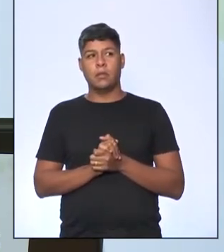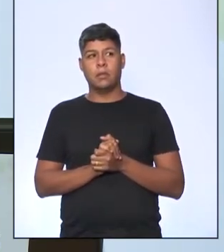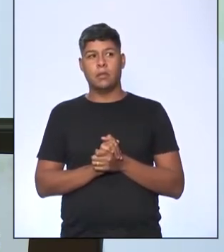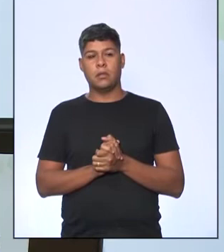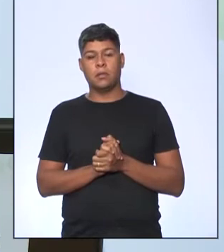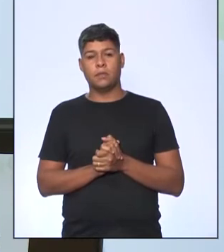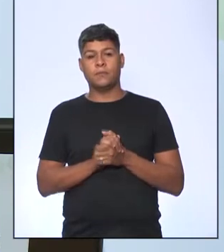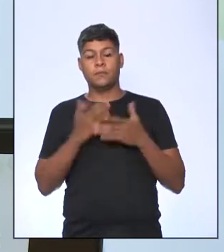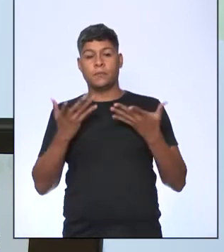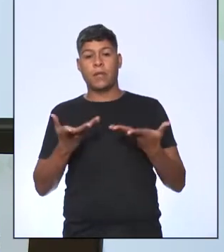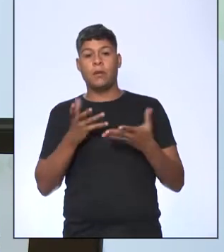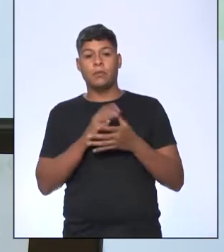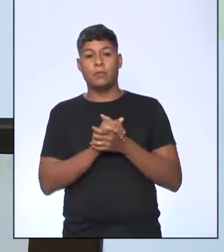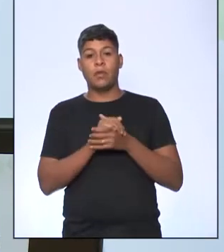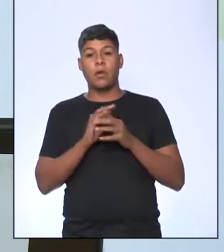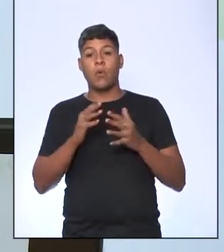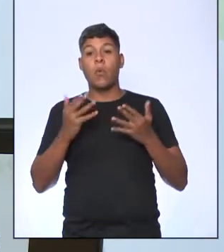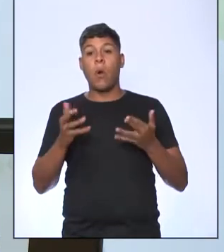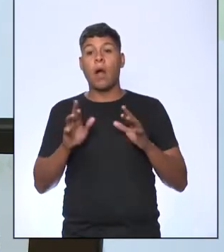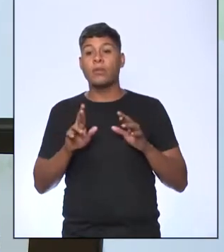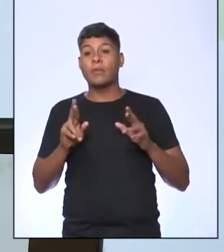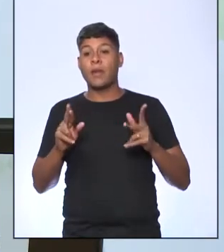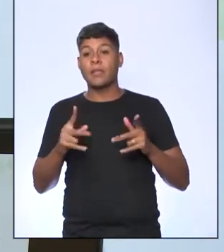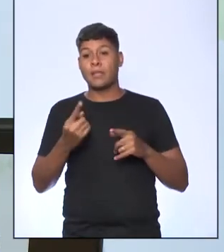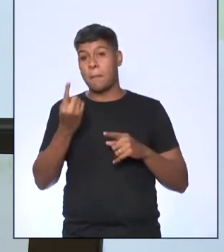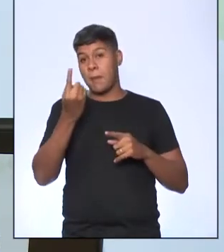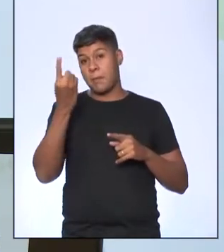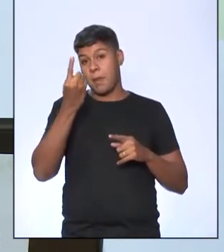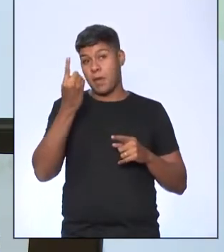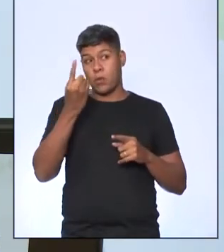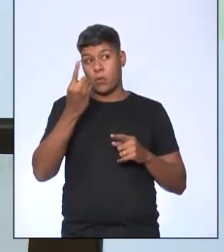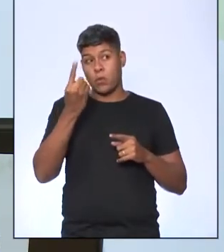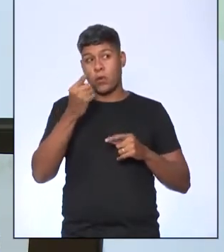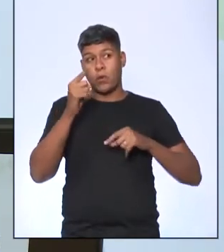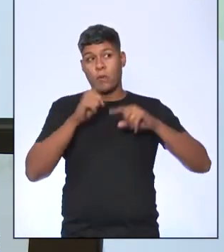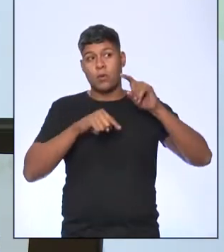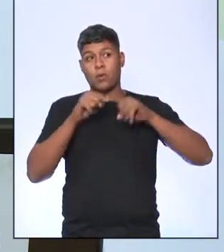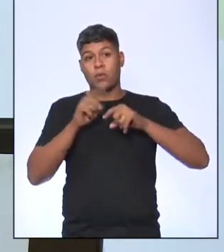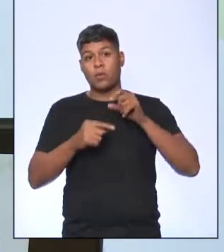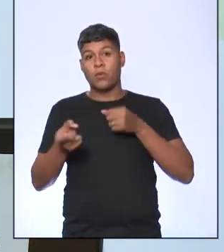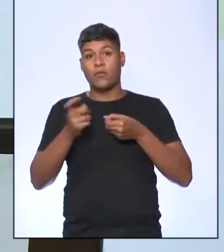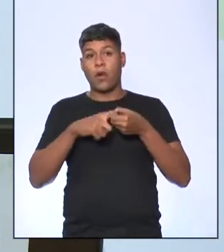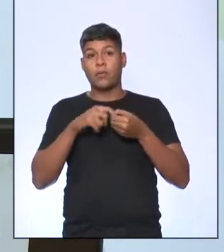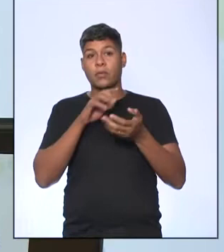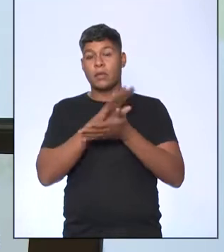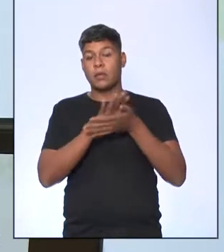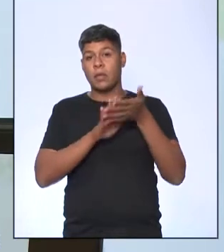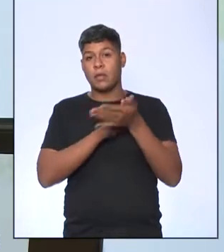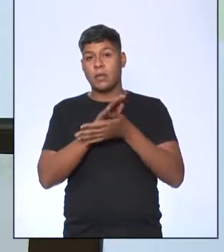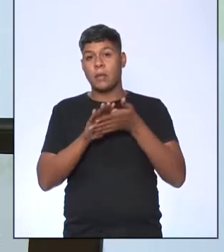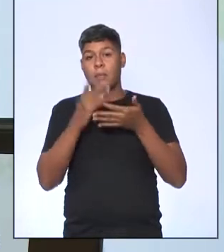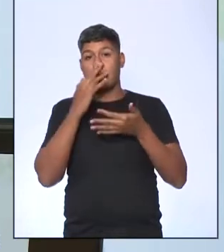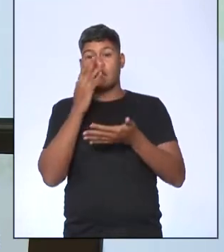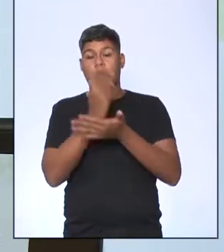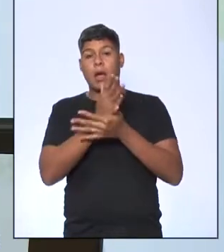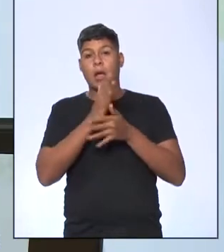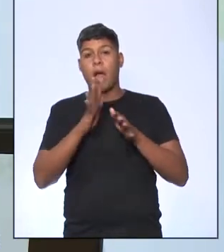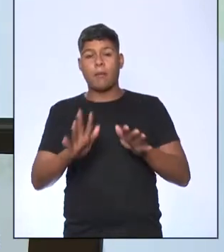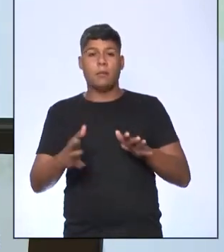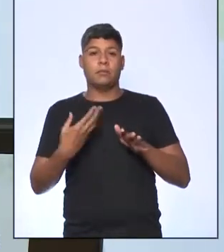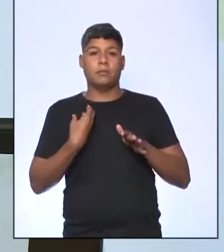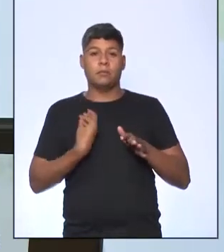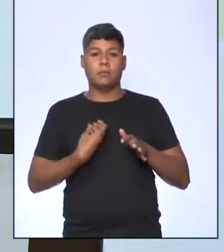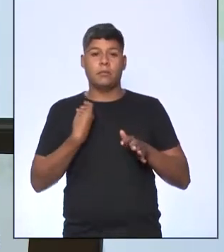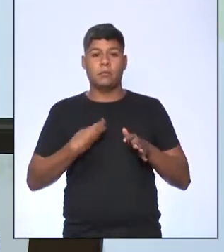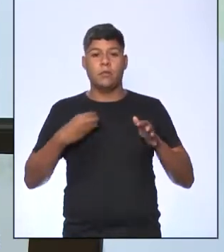Então, pessoal, qual a diferença? No primeiro tipo, onde o meu produto não volta a ser reagente, essa minha reação ela acaba, ela termina, ela